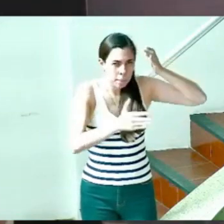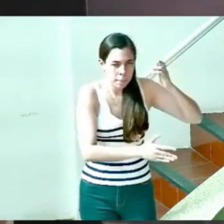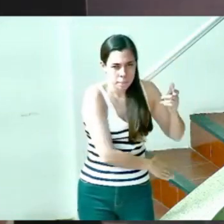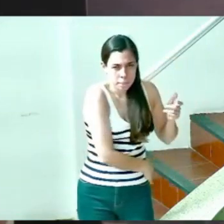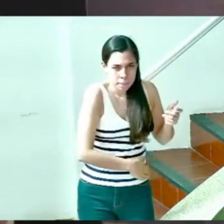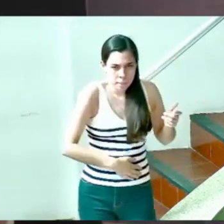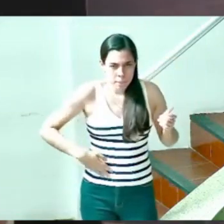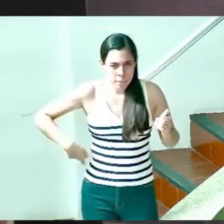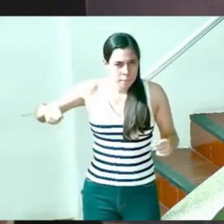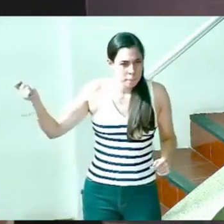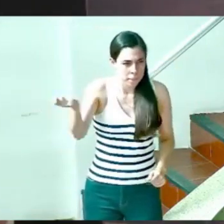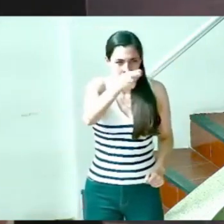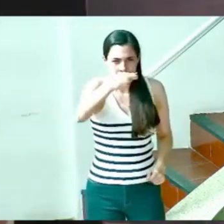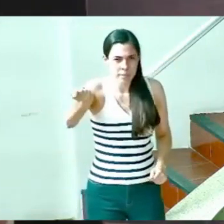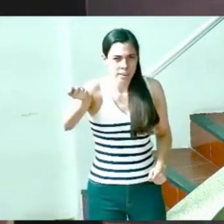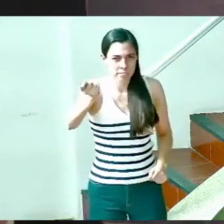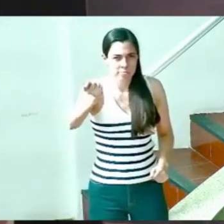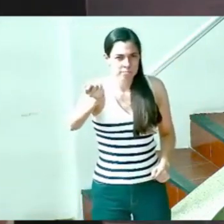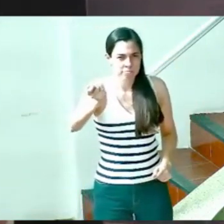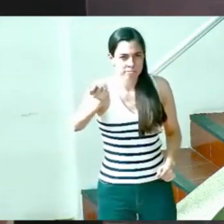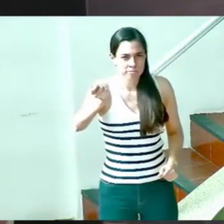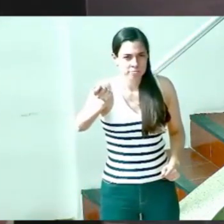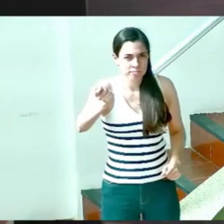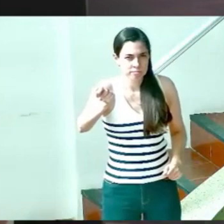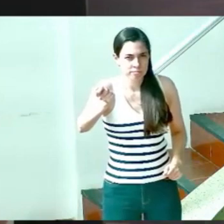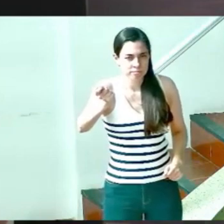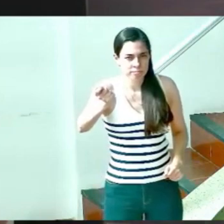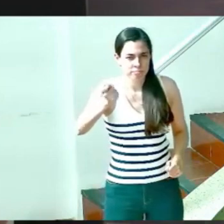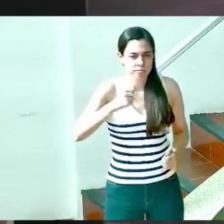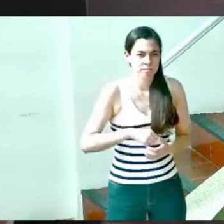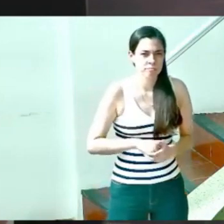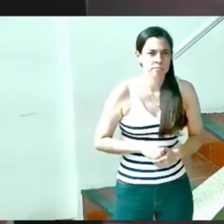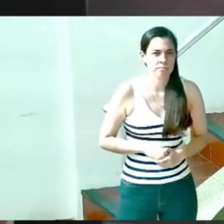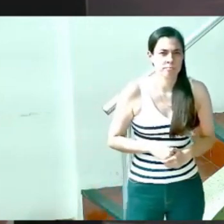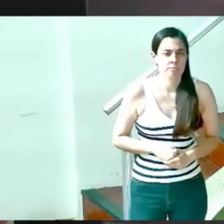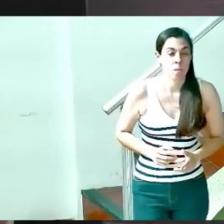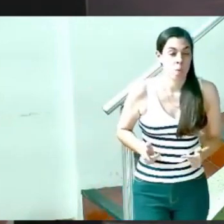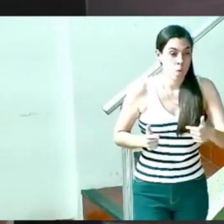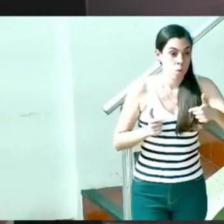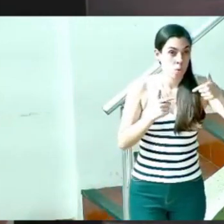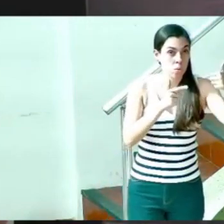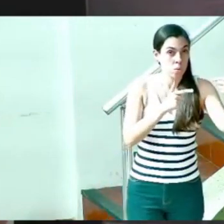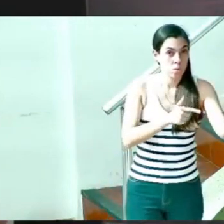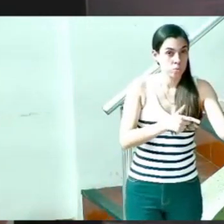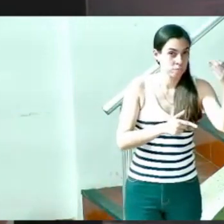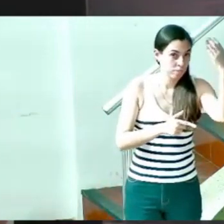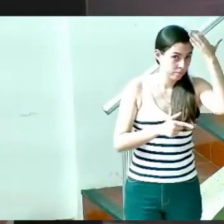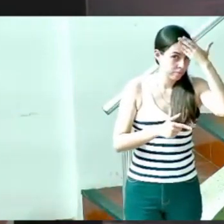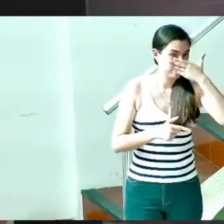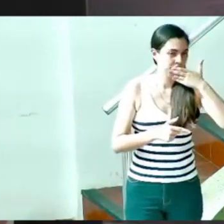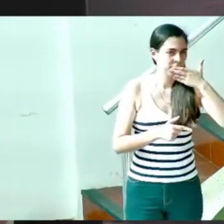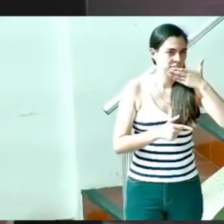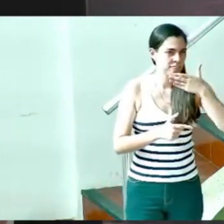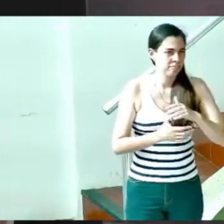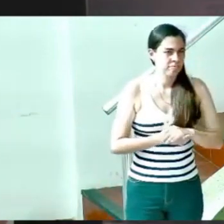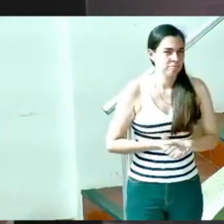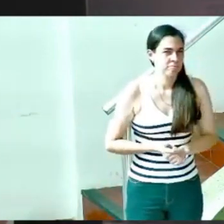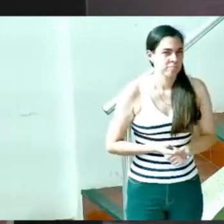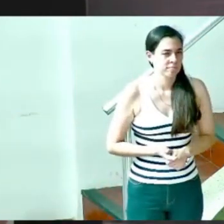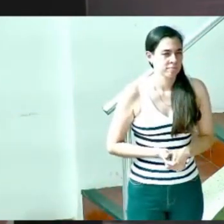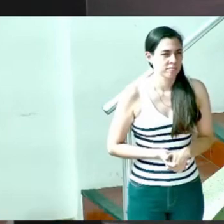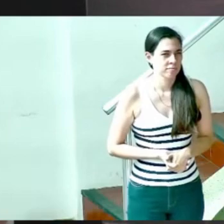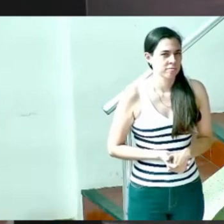E como os irmãos da igreja medieval, diante de uma oração tão gloriosa e